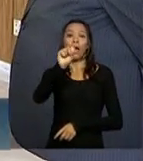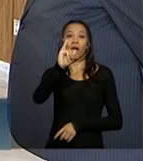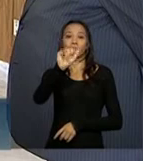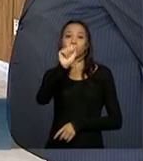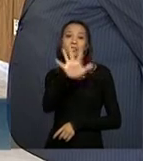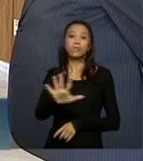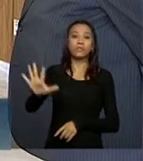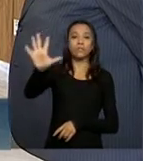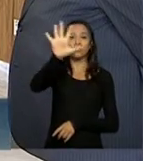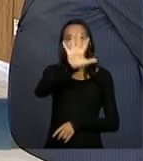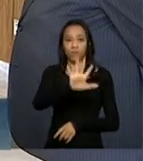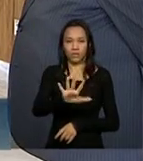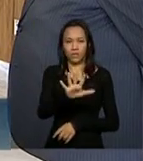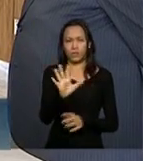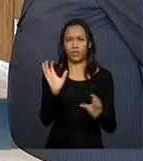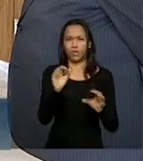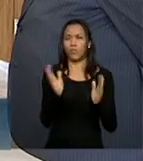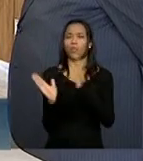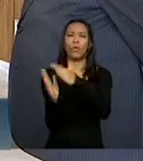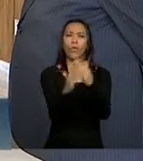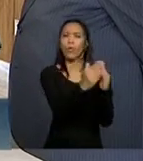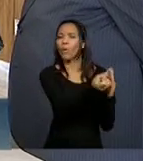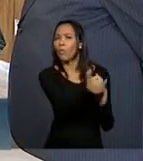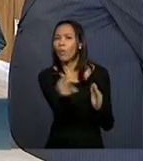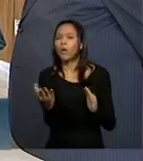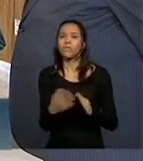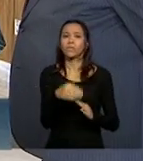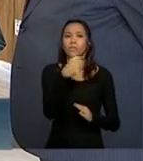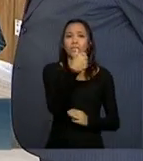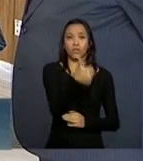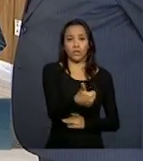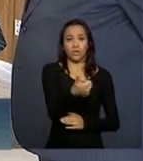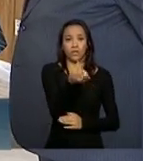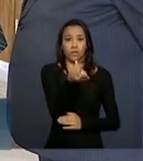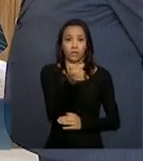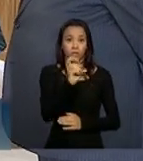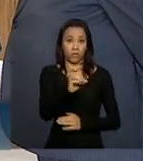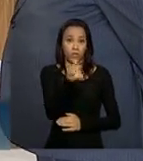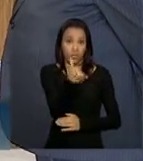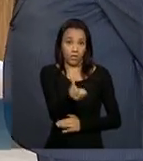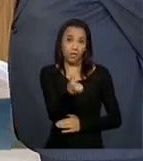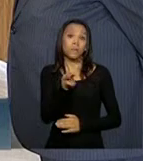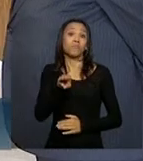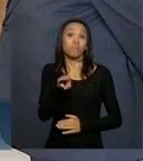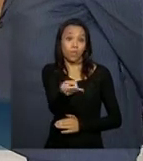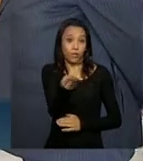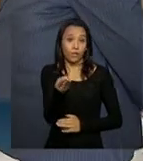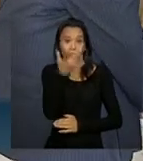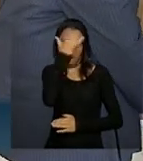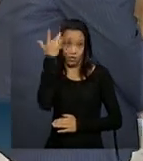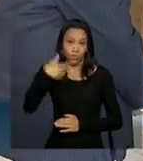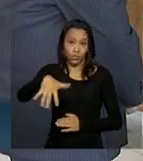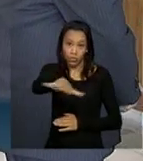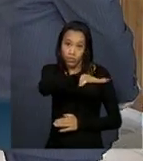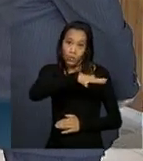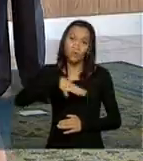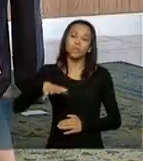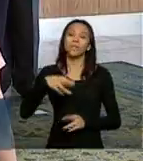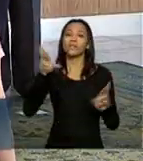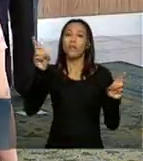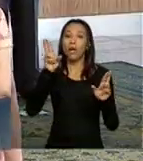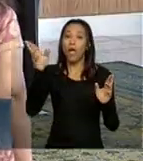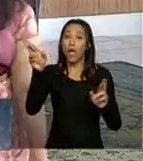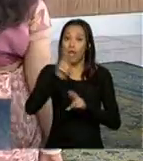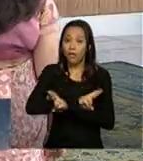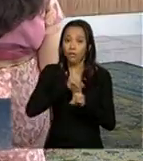uma população de cerca de 156 milhões de habitantes. E as relações comerciais entre Brasil